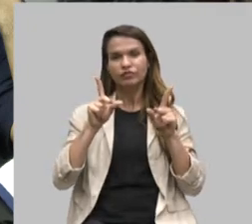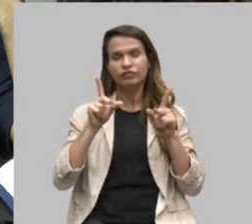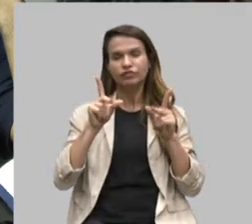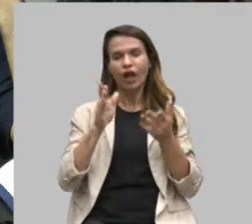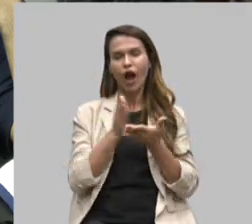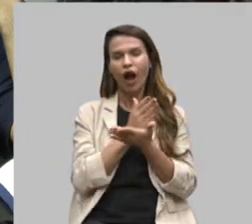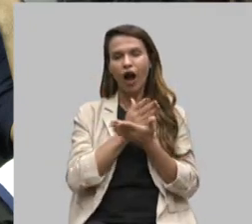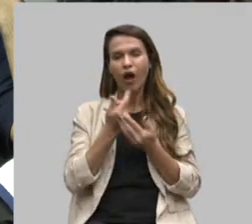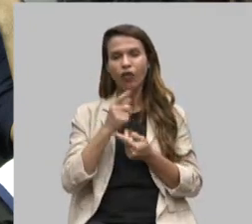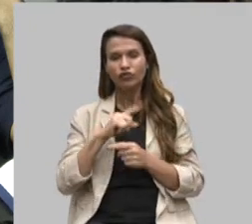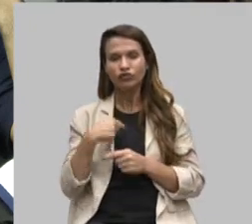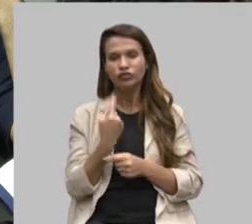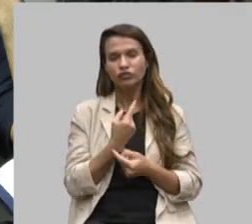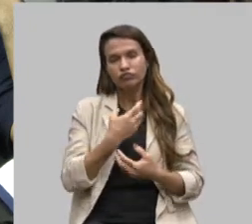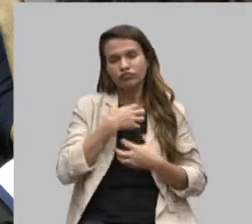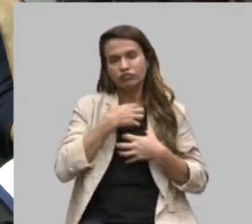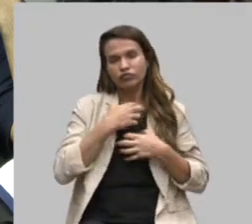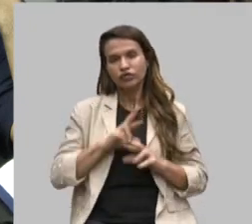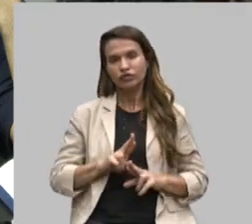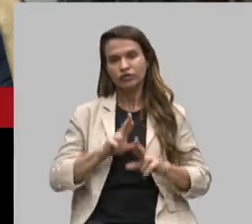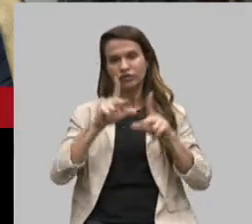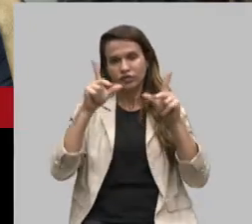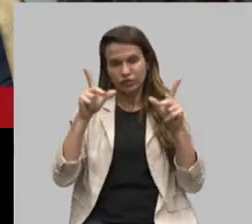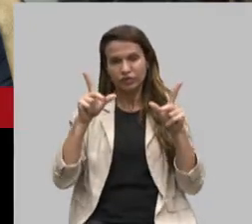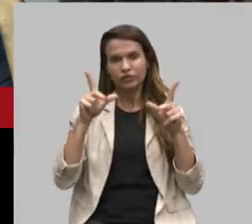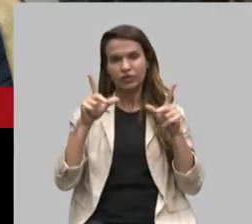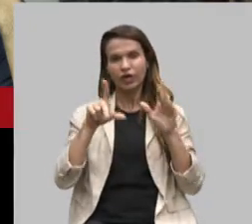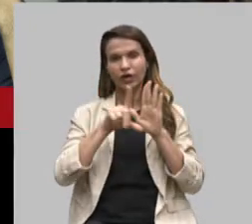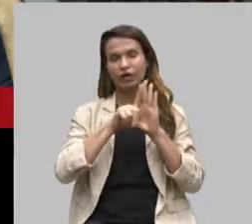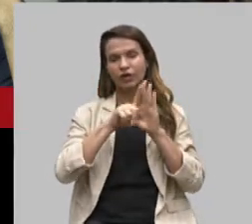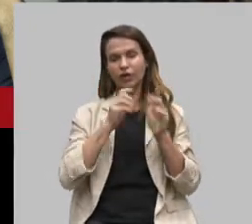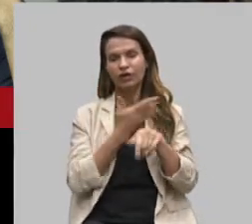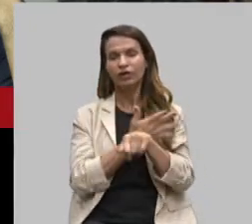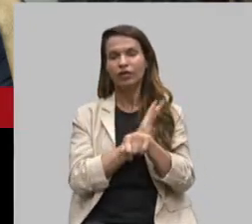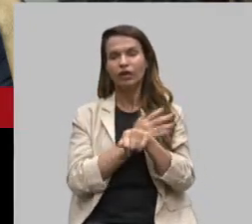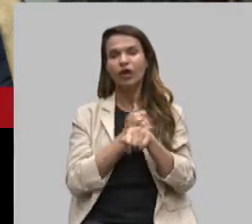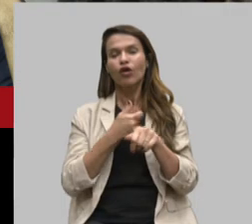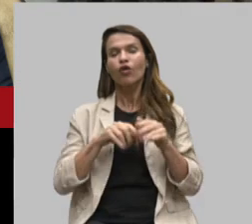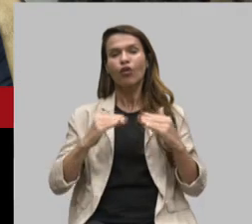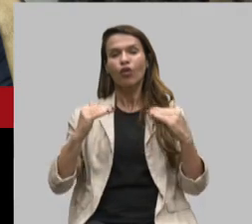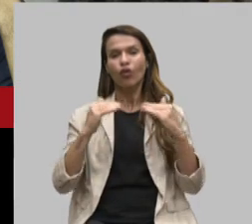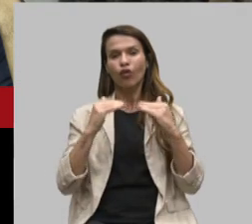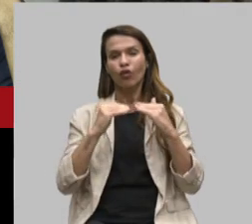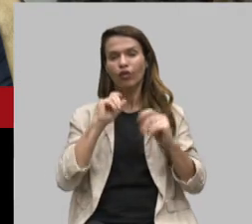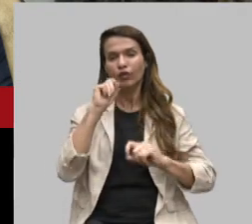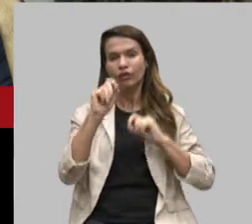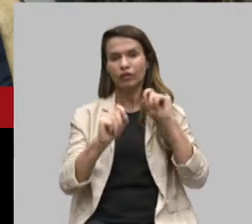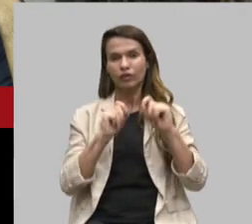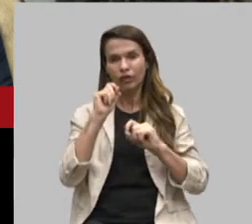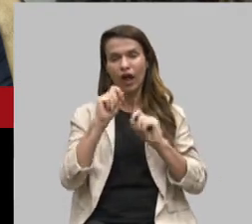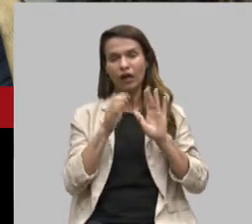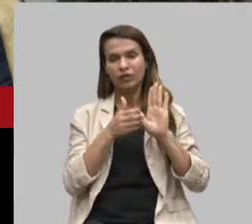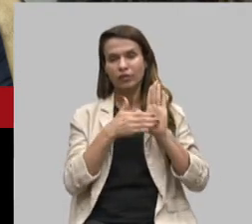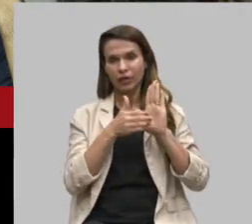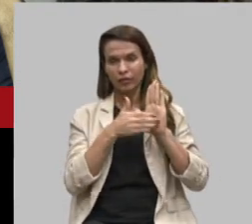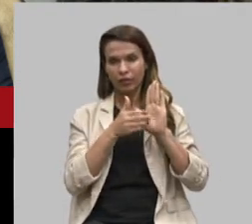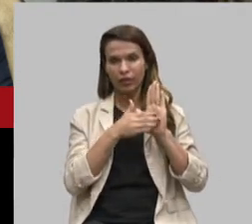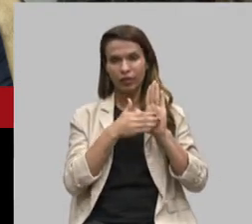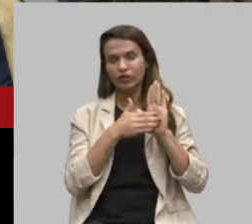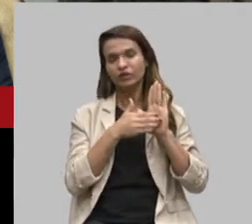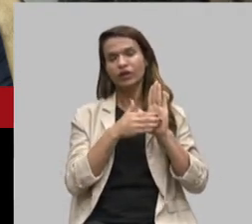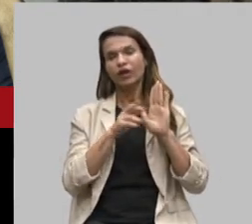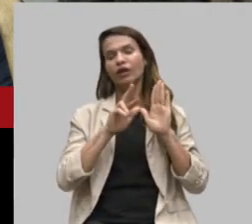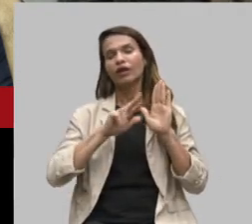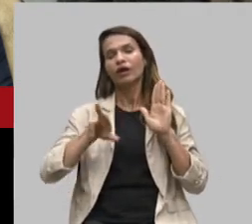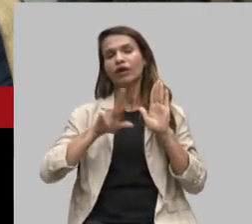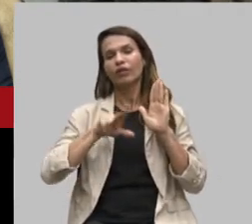sente a diferença dessas leis nessa prática então eu concordo que talvez essa proposta não seja não